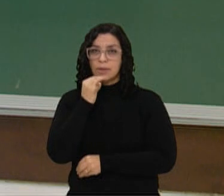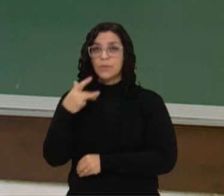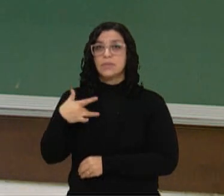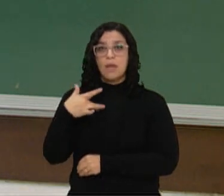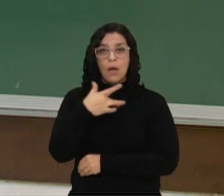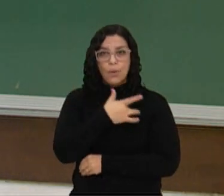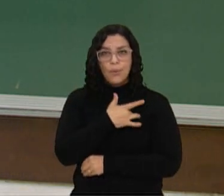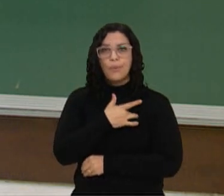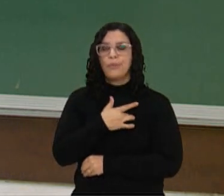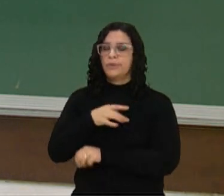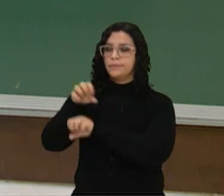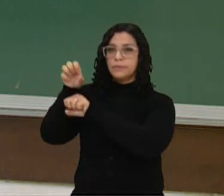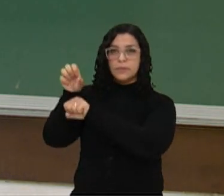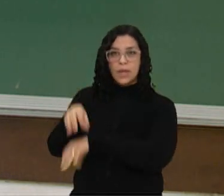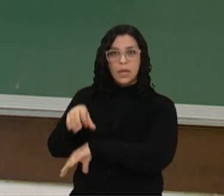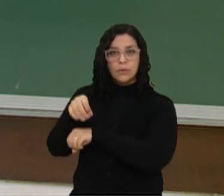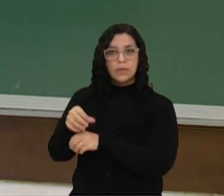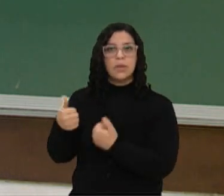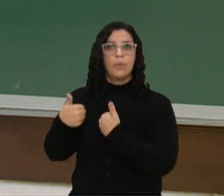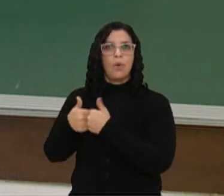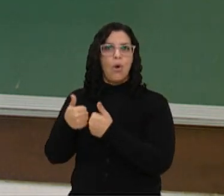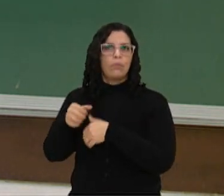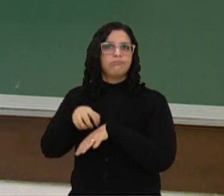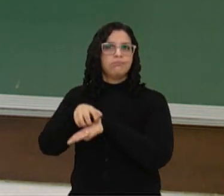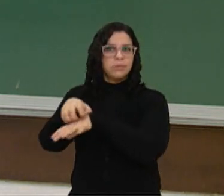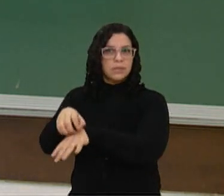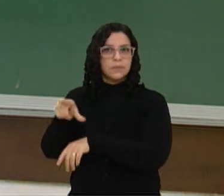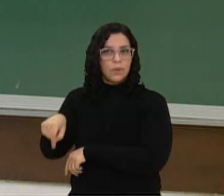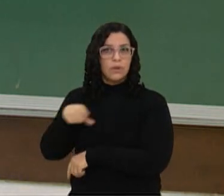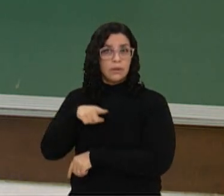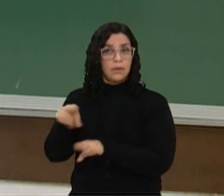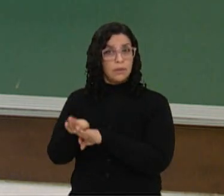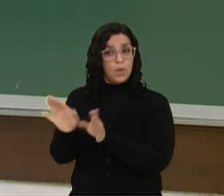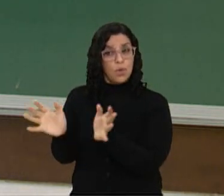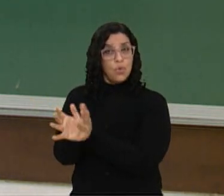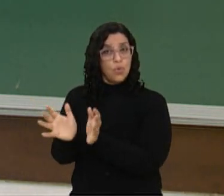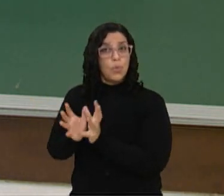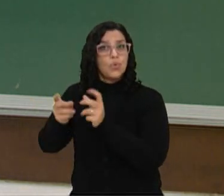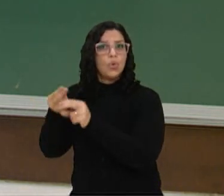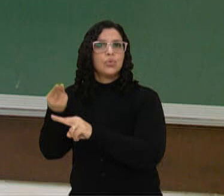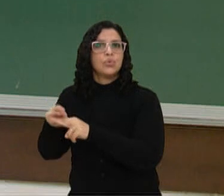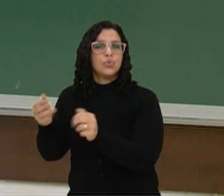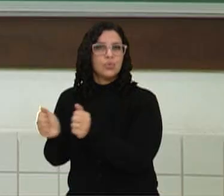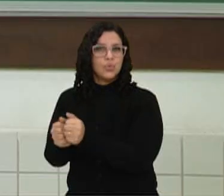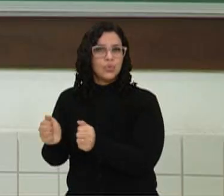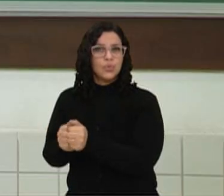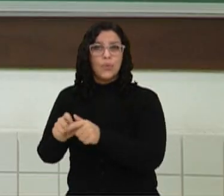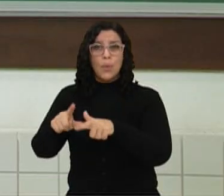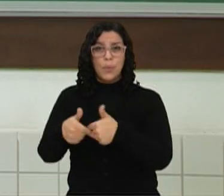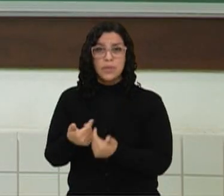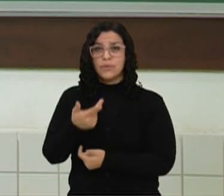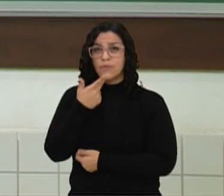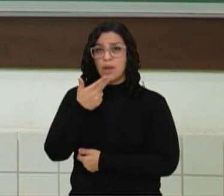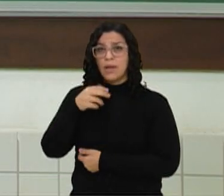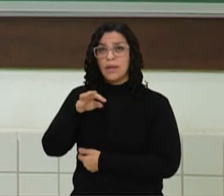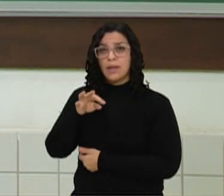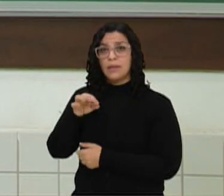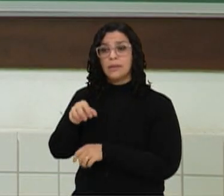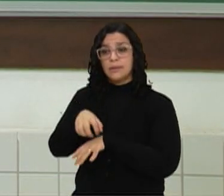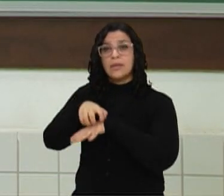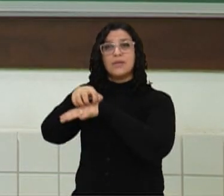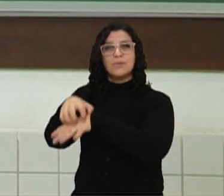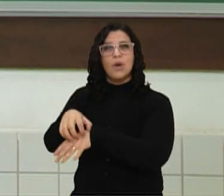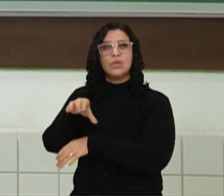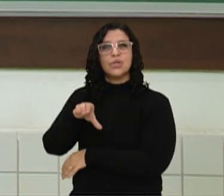saúde, educação e transportes. Tudo isso aqui é uso coletivo. Por isso que a gente usa, por exemplo, o termo transporte